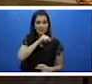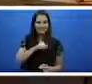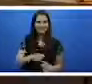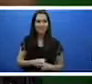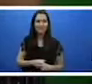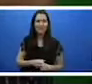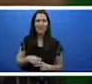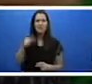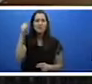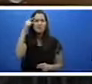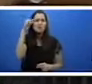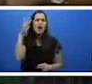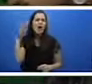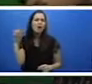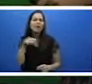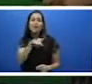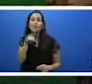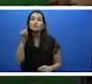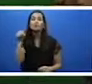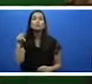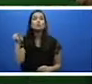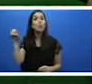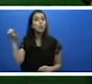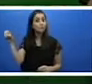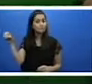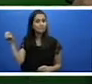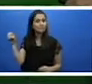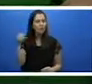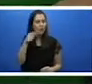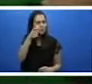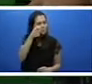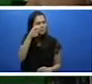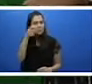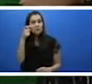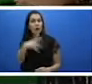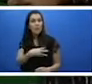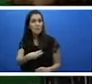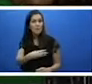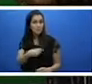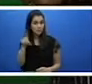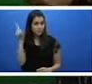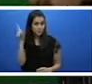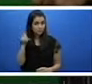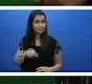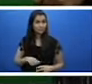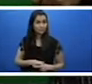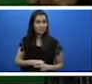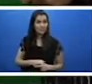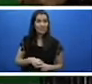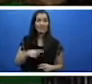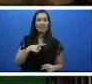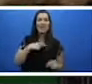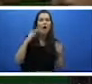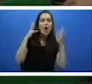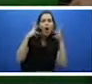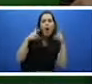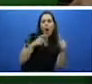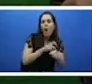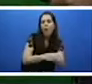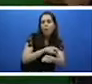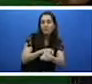imagine que você está no zoológico observando estes mamíferos. Olha, tem onça-pintada,